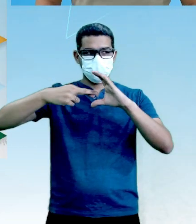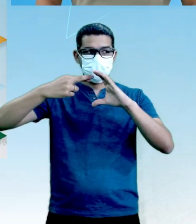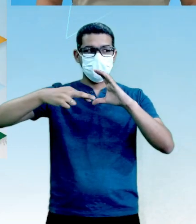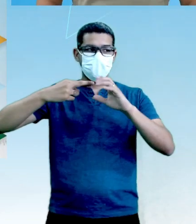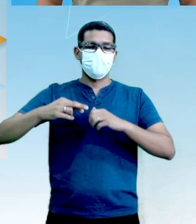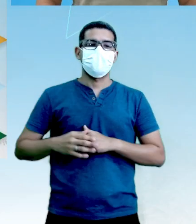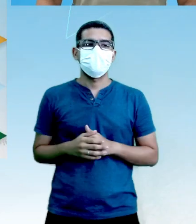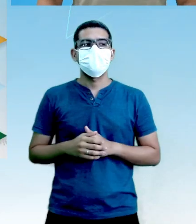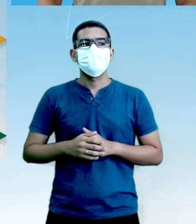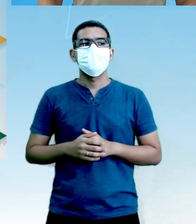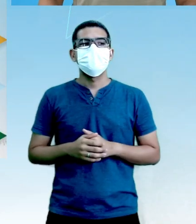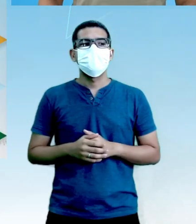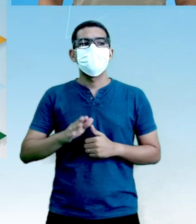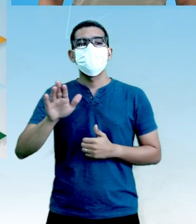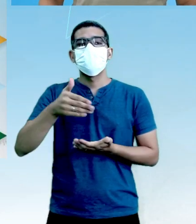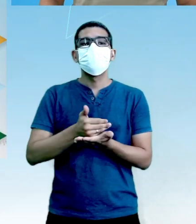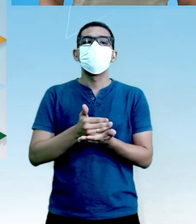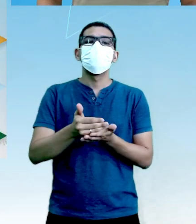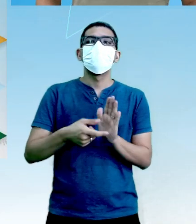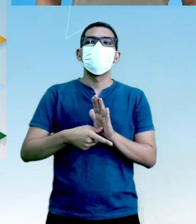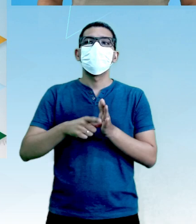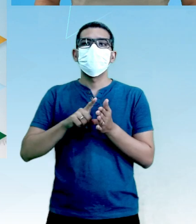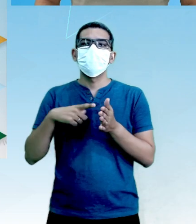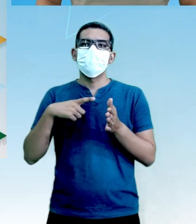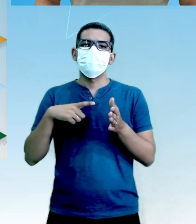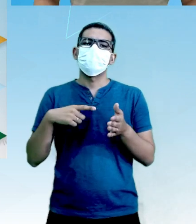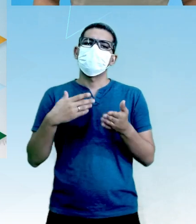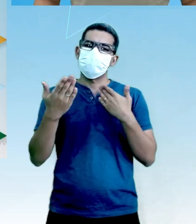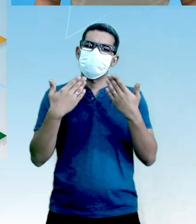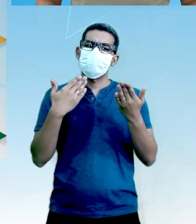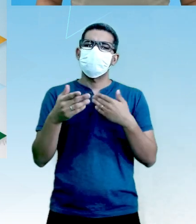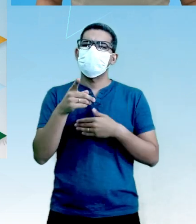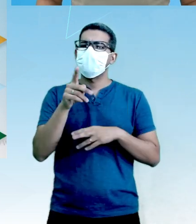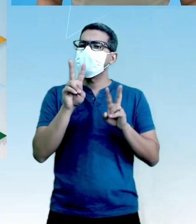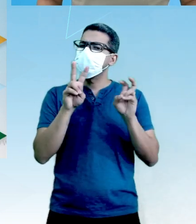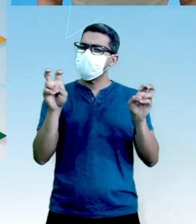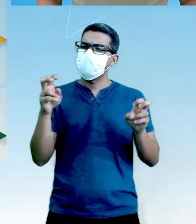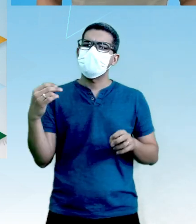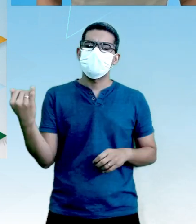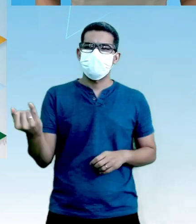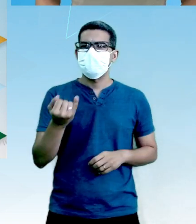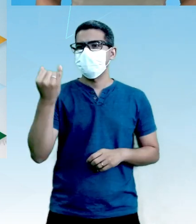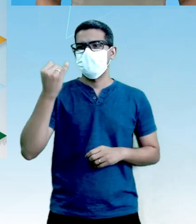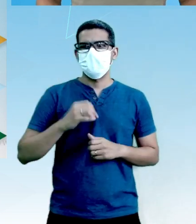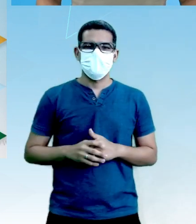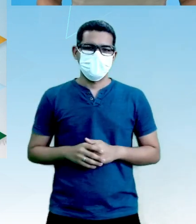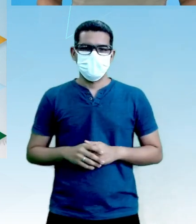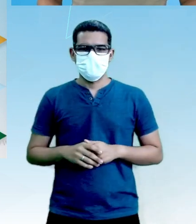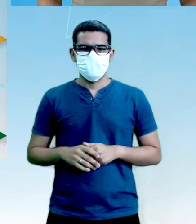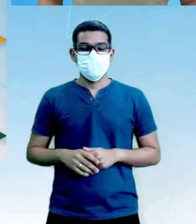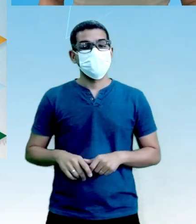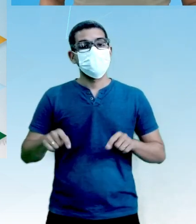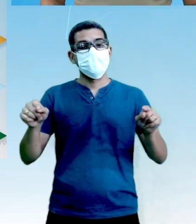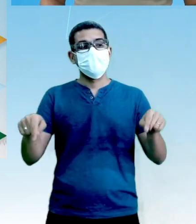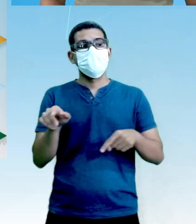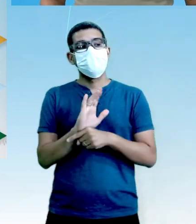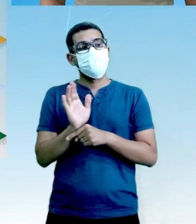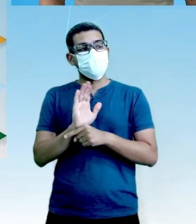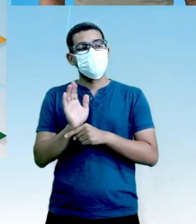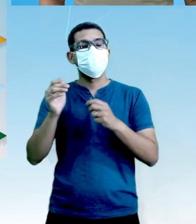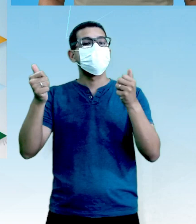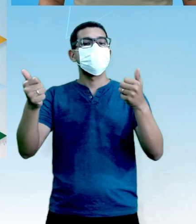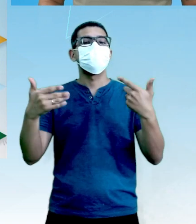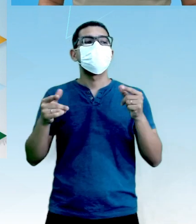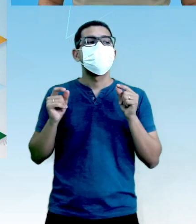junto sem acento. E antes de começar a nossa videoaula, tenho que conversar com você um assunto muito sério, né? Nossa videoaula de hoje vai falar sobre